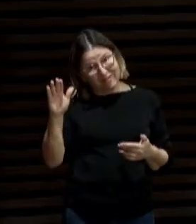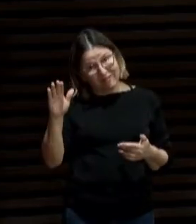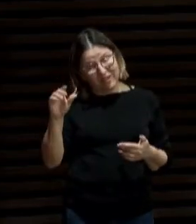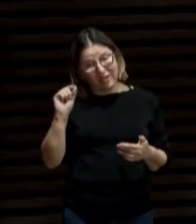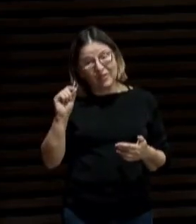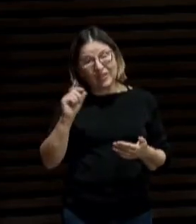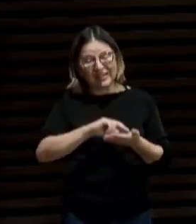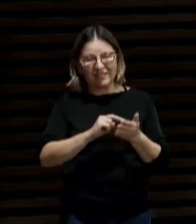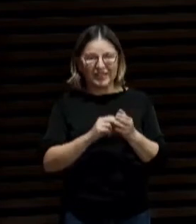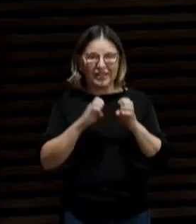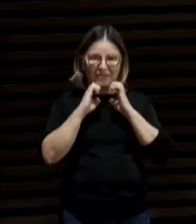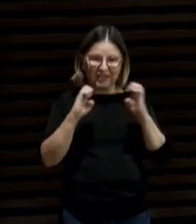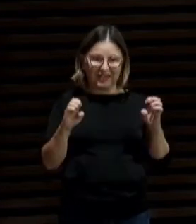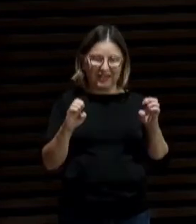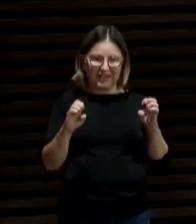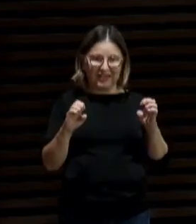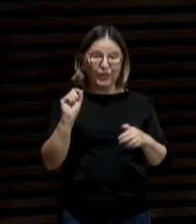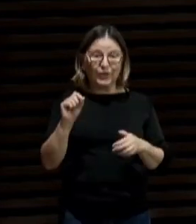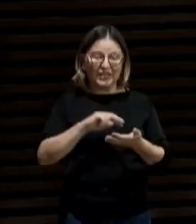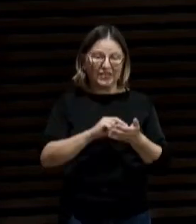Evangelho e do que são a esperança cristã.